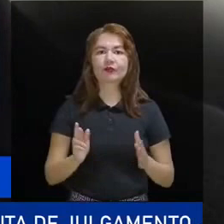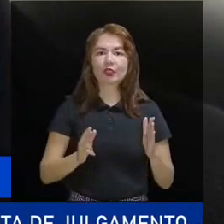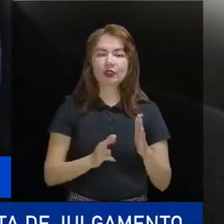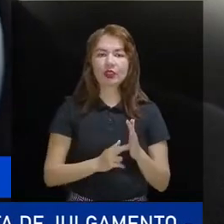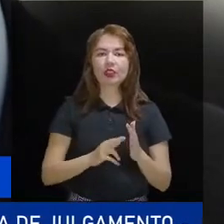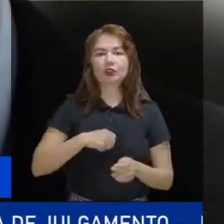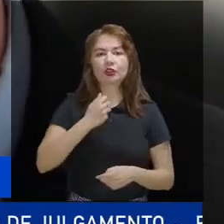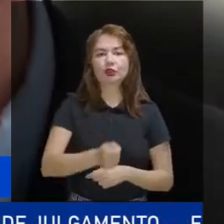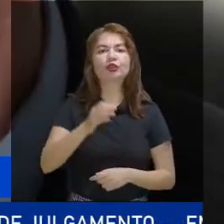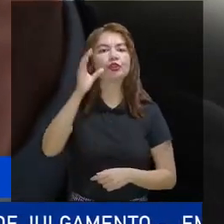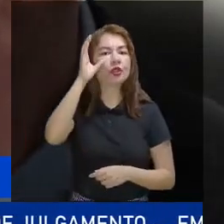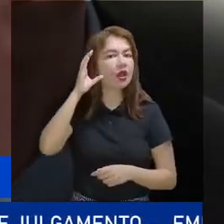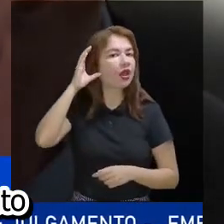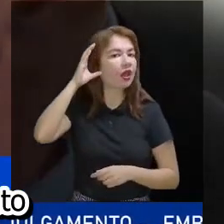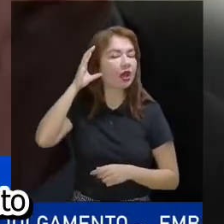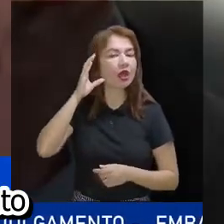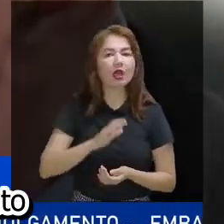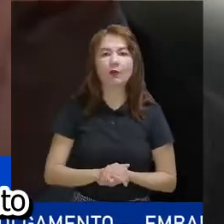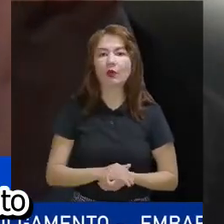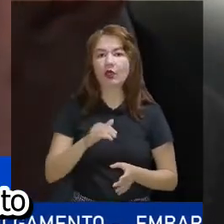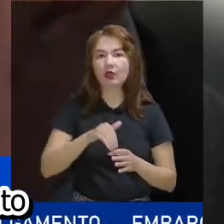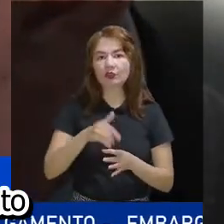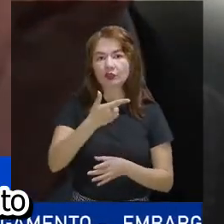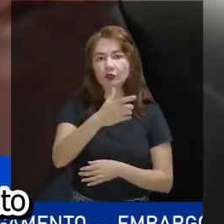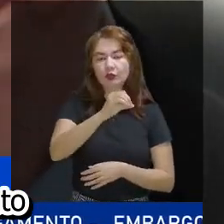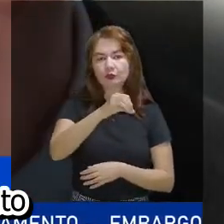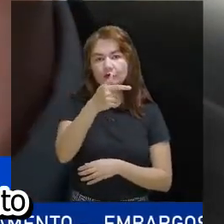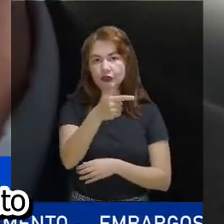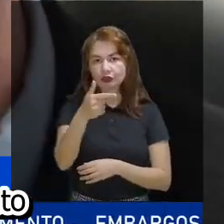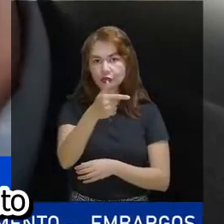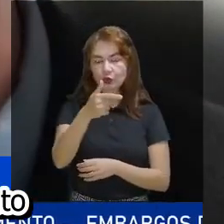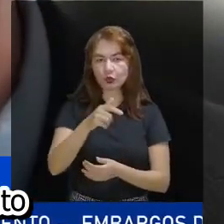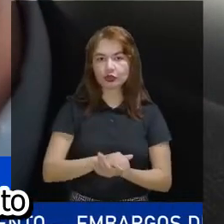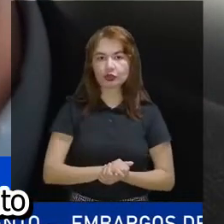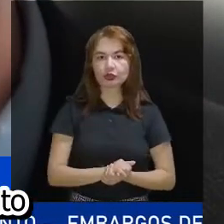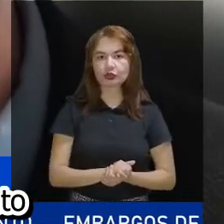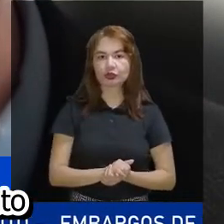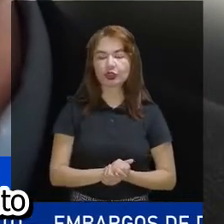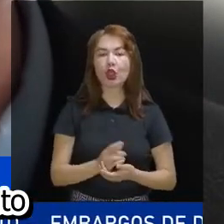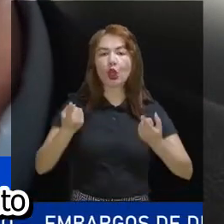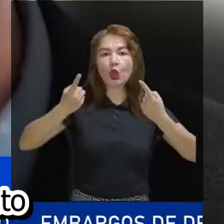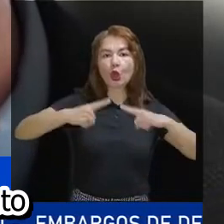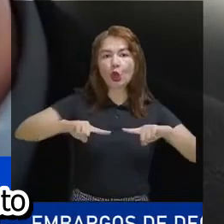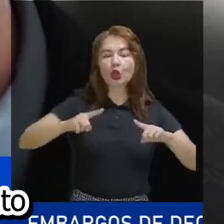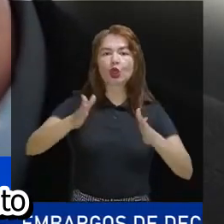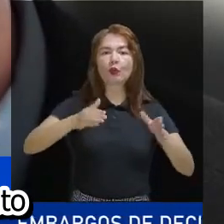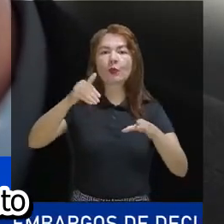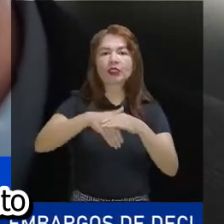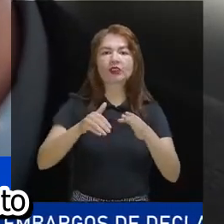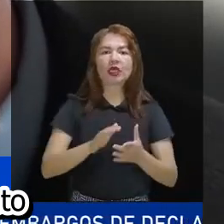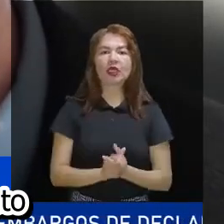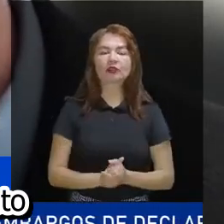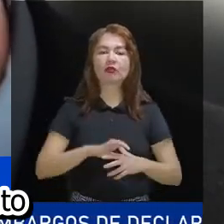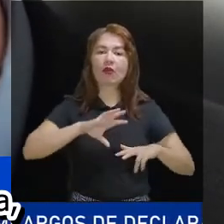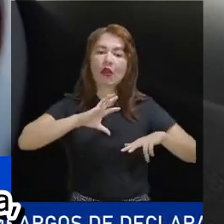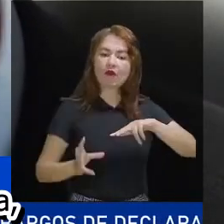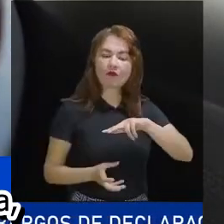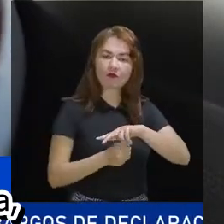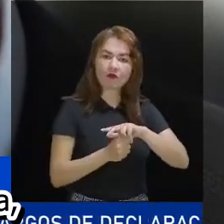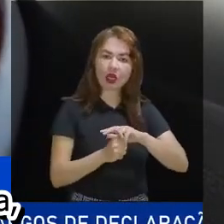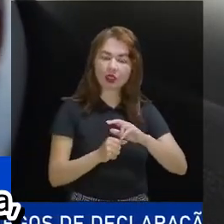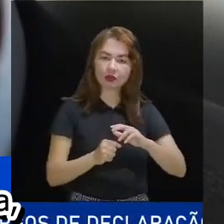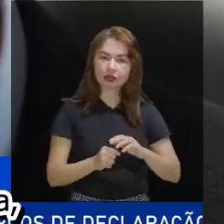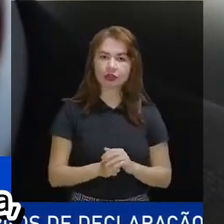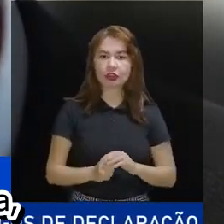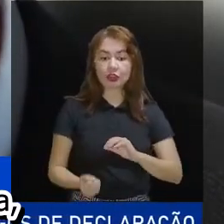juiz Carmo Antônio. Eleições 2022, ação de impugnação de mandato eletivo, fraude e abuso de poder econômico.